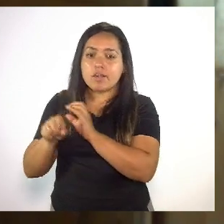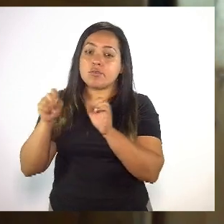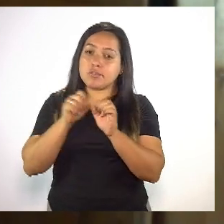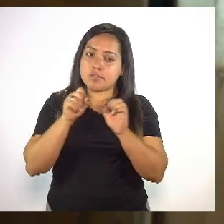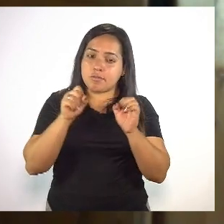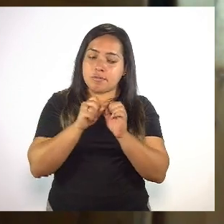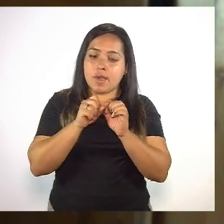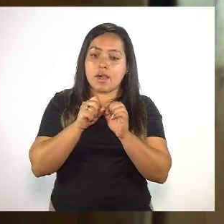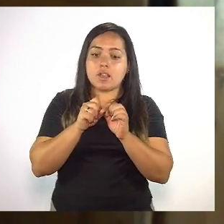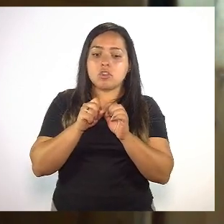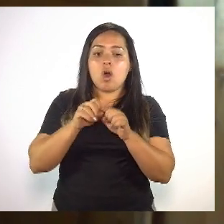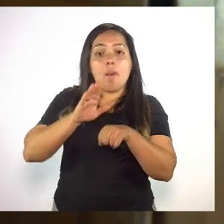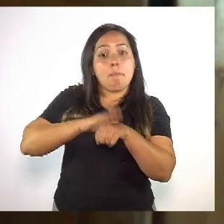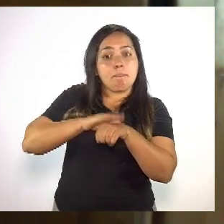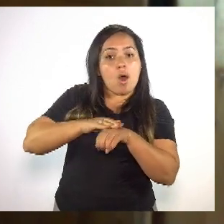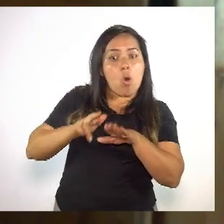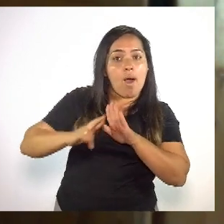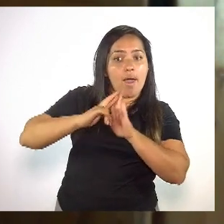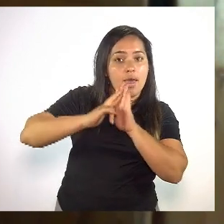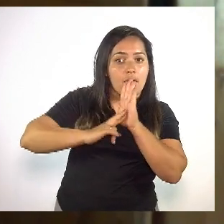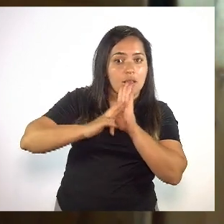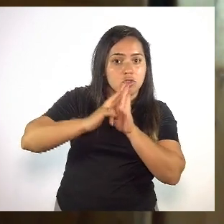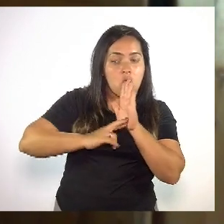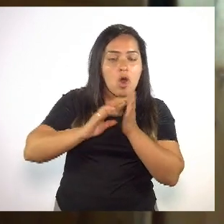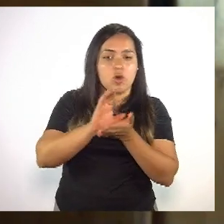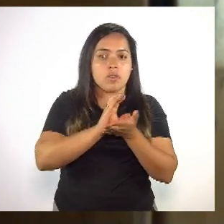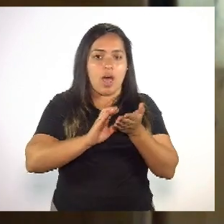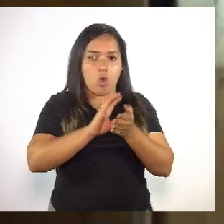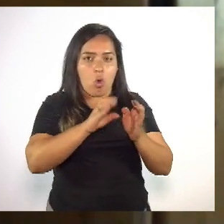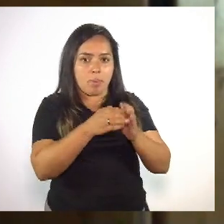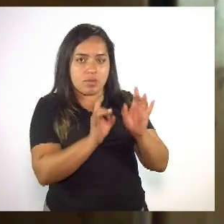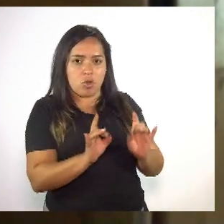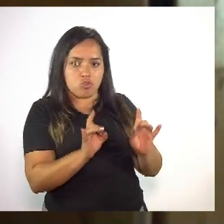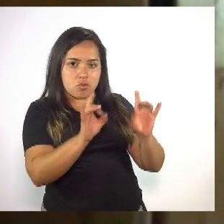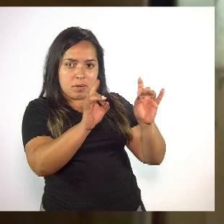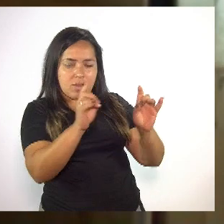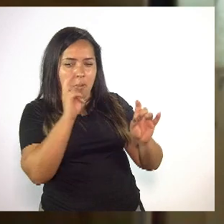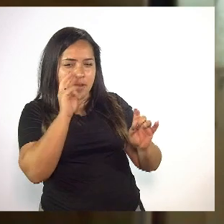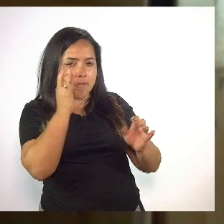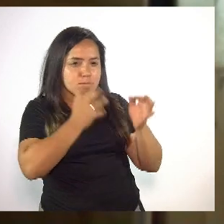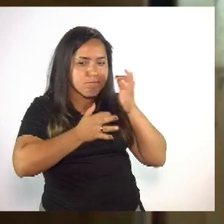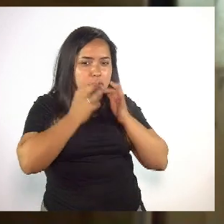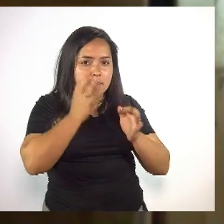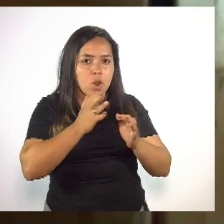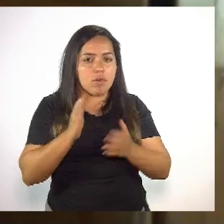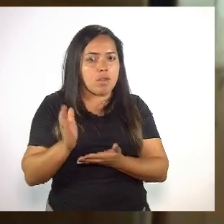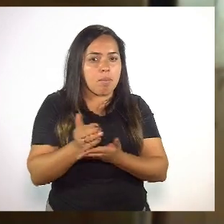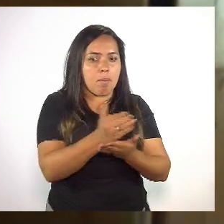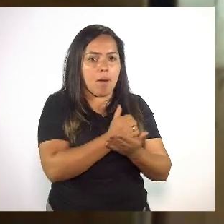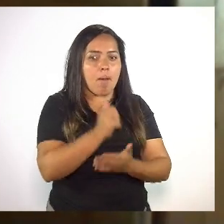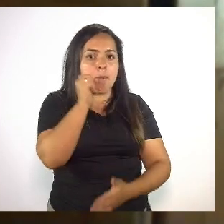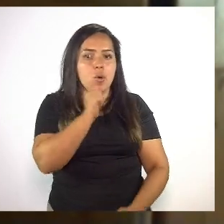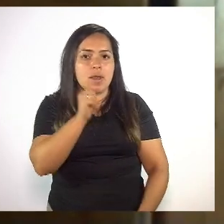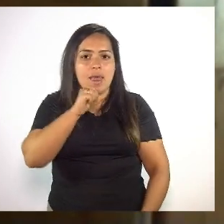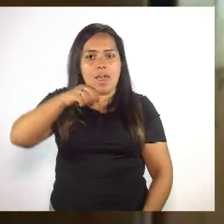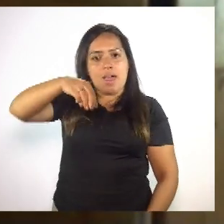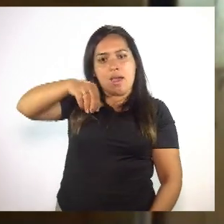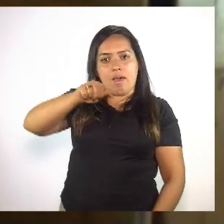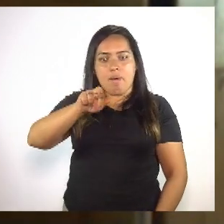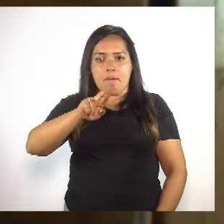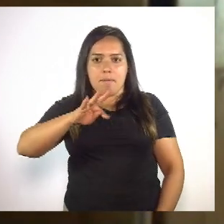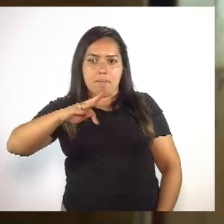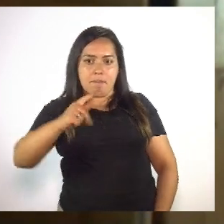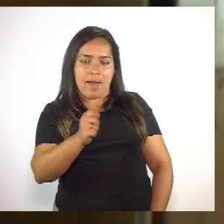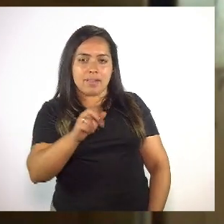pelo próprio relatório da comissão especial que apurou esses fatos na saúde, presidida pela deputada Marta Rocha,